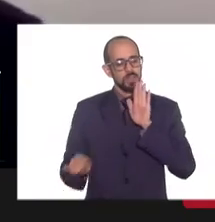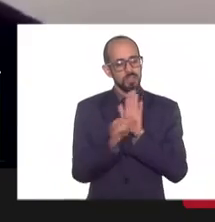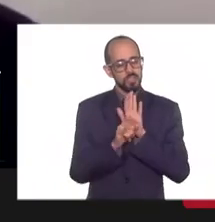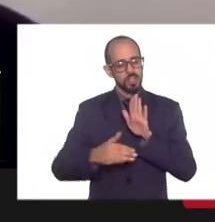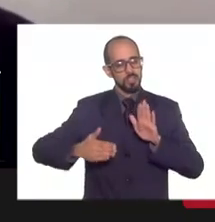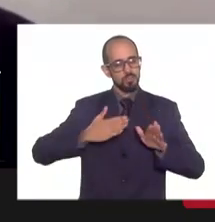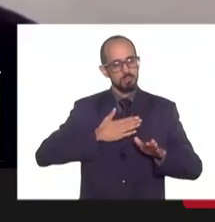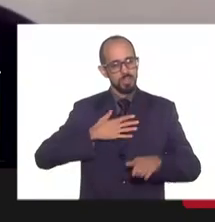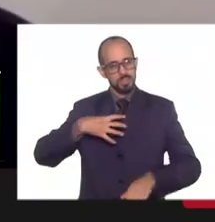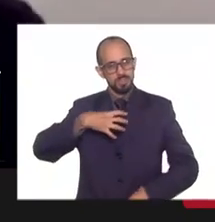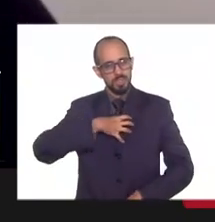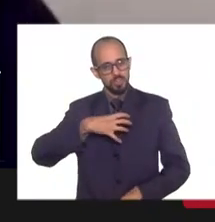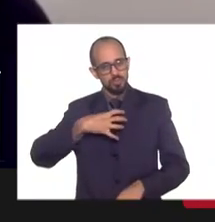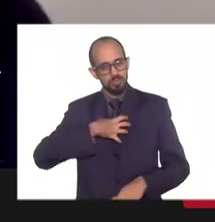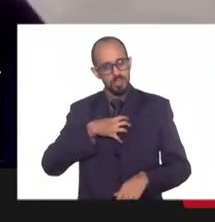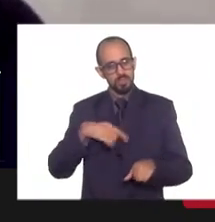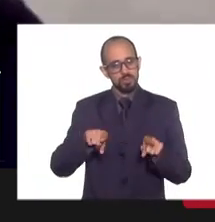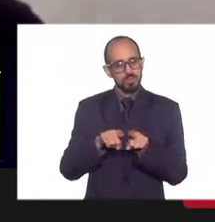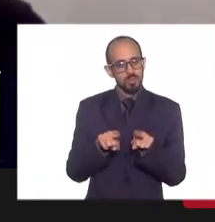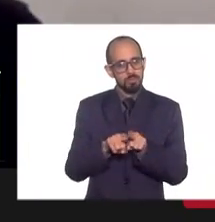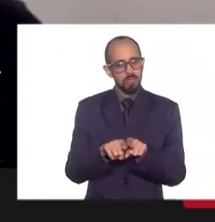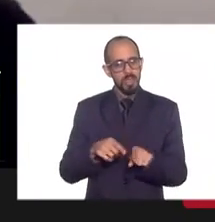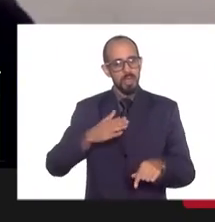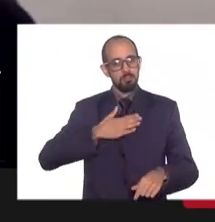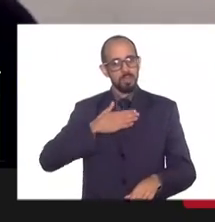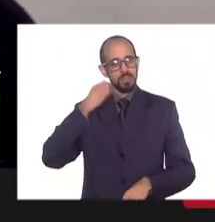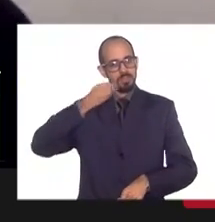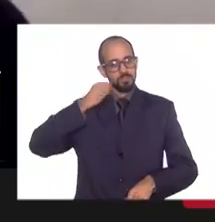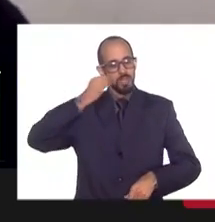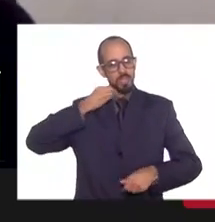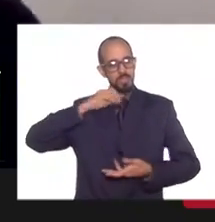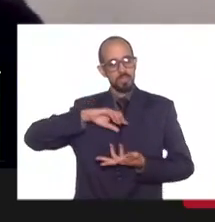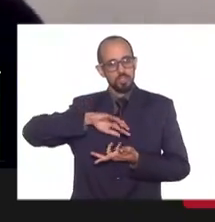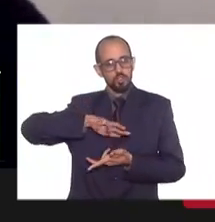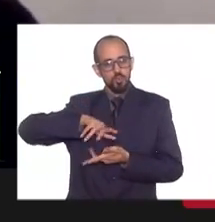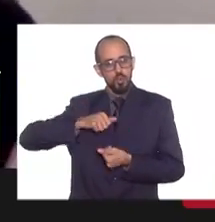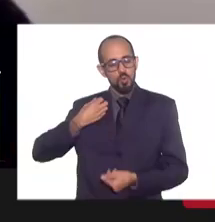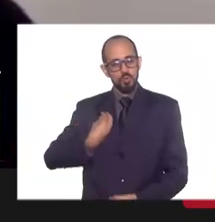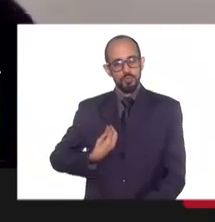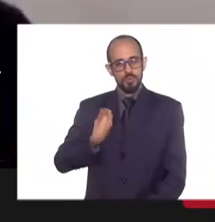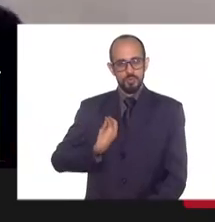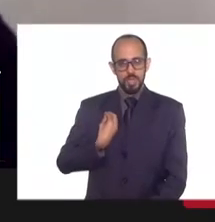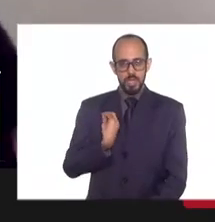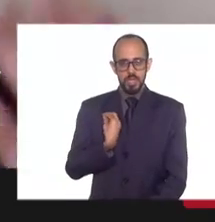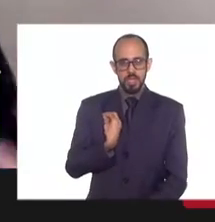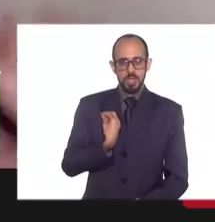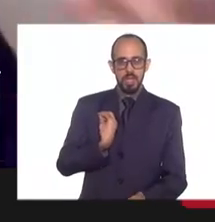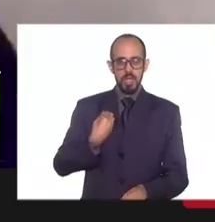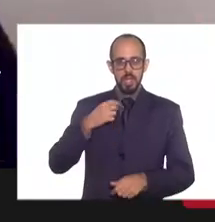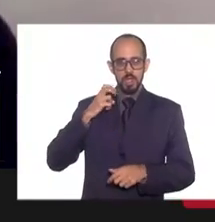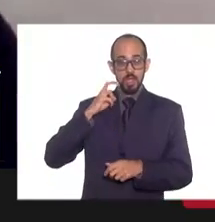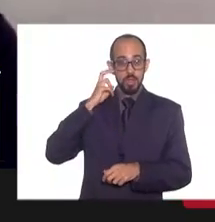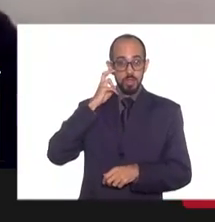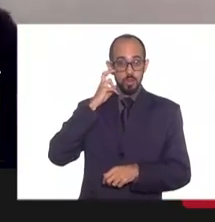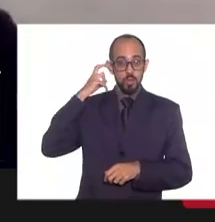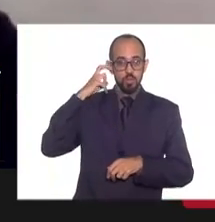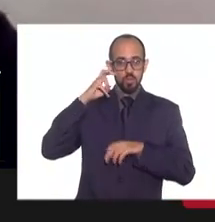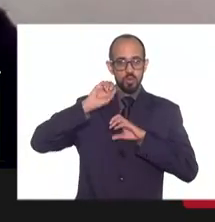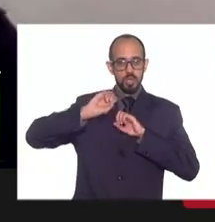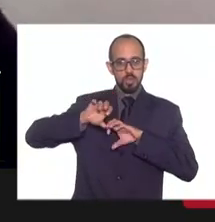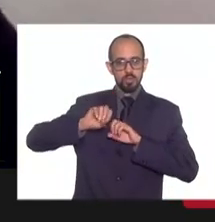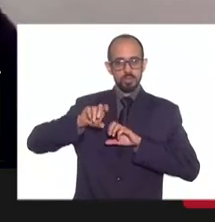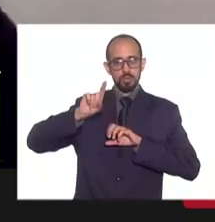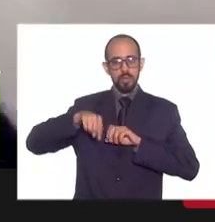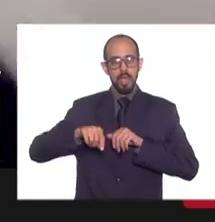sobre os meus sentimentos sobre a minha leitura de mundo então para mim educação e cultura sempre foram portas de